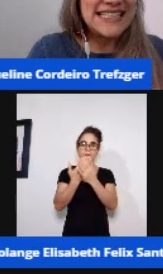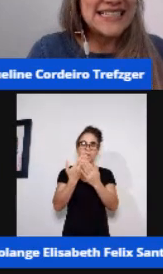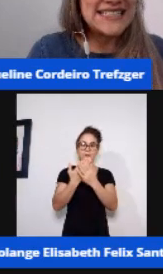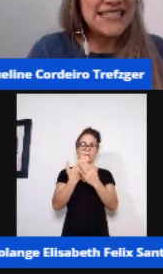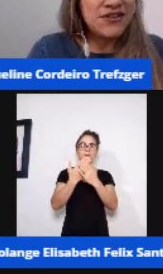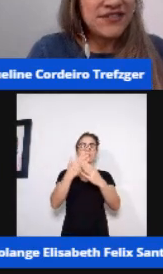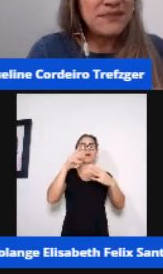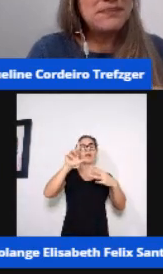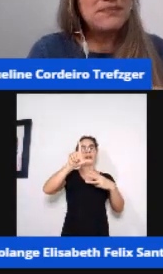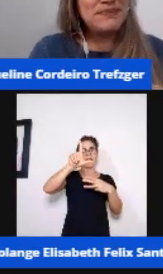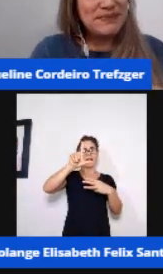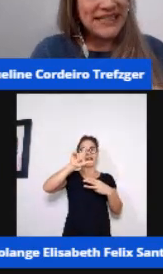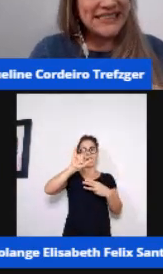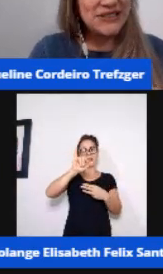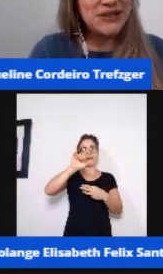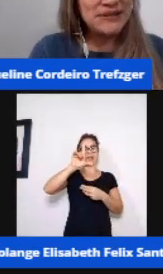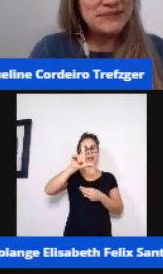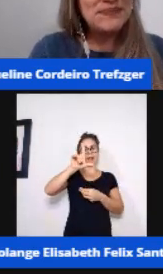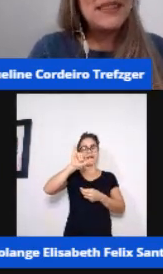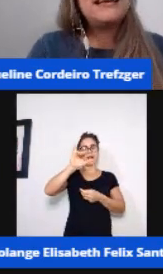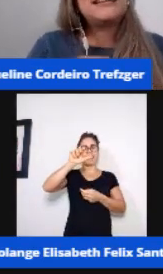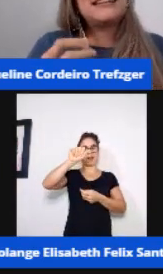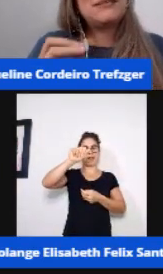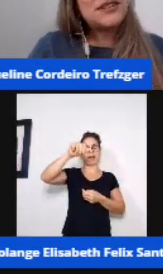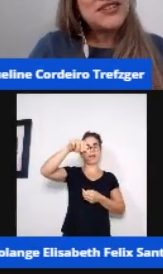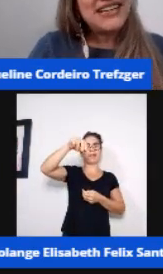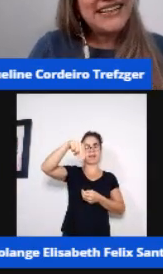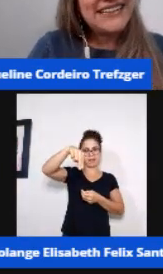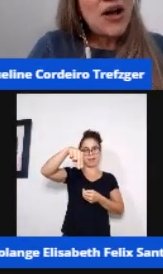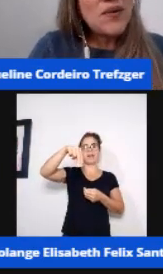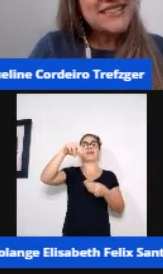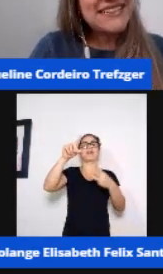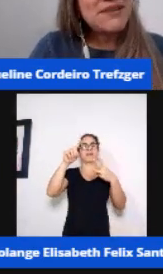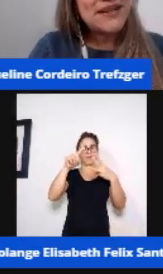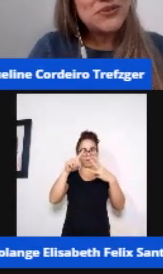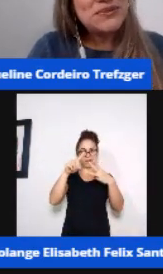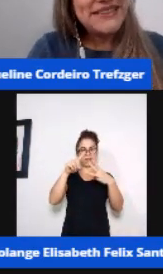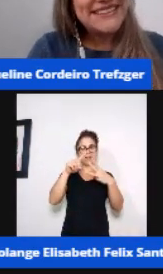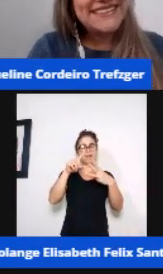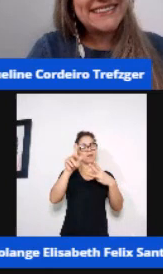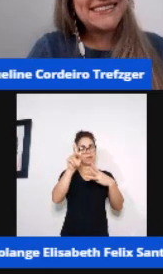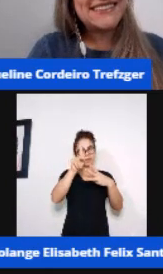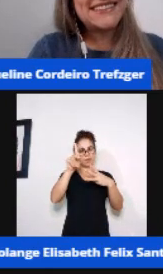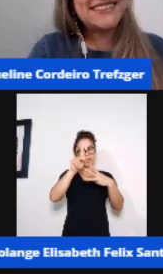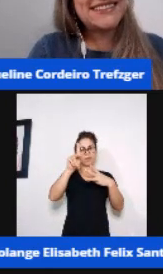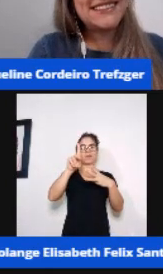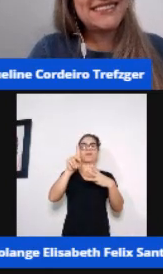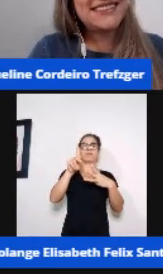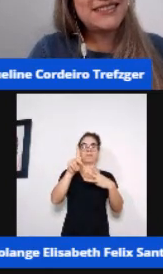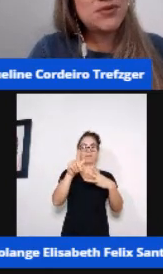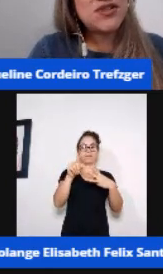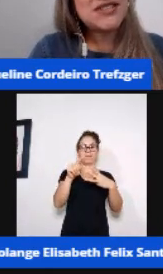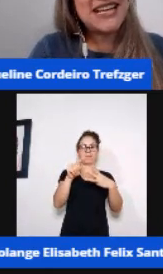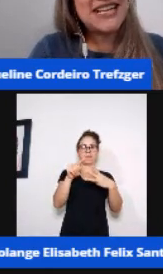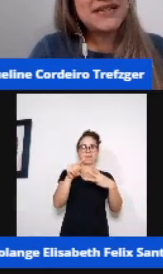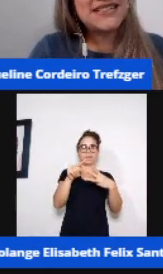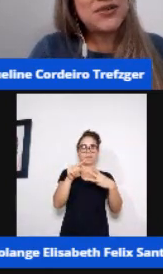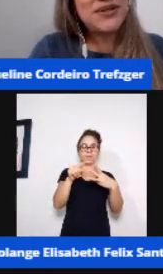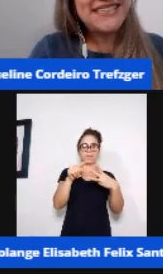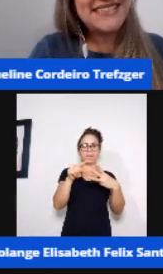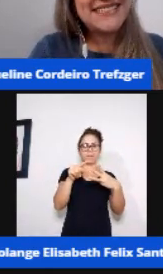Lilian Cristina Silva Brandão. Professora Lilian, dá um oizinho aí para a turma, para os